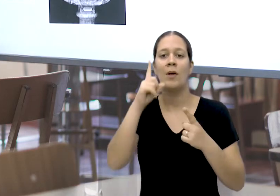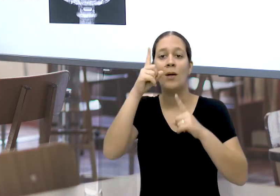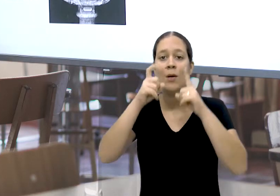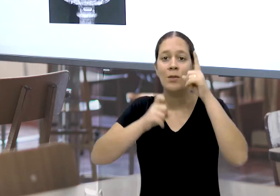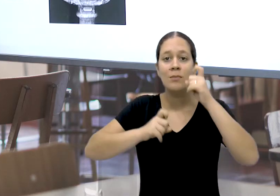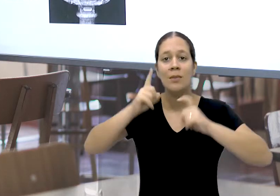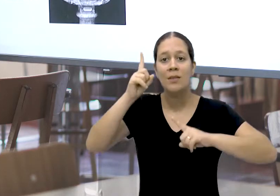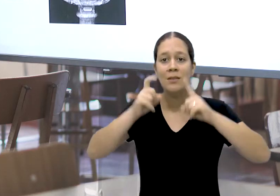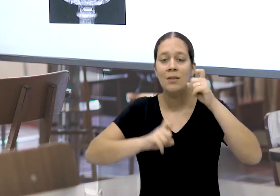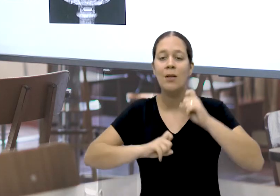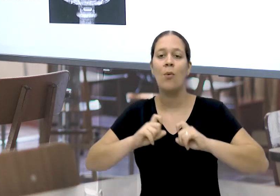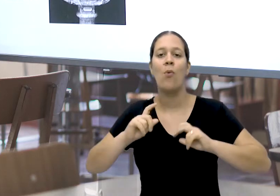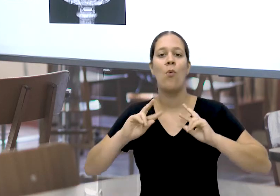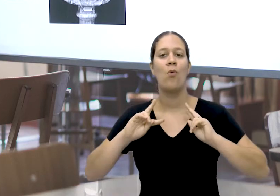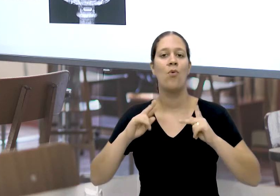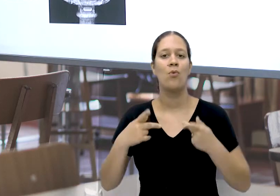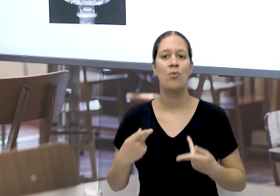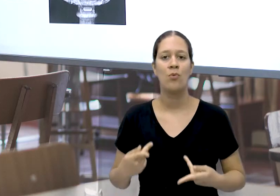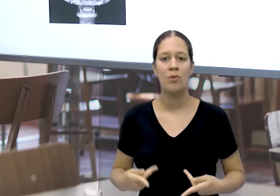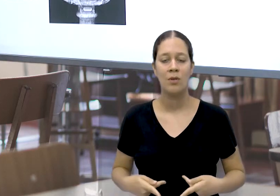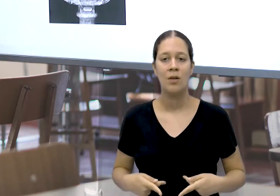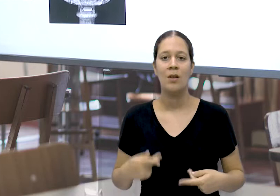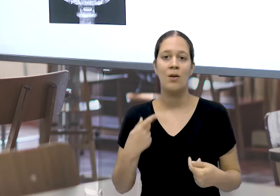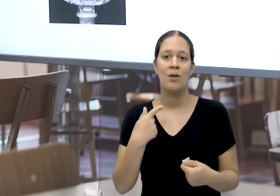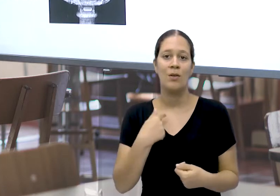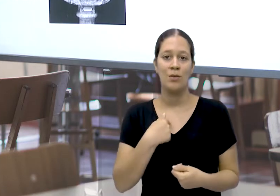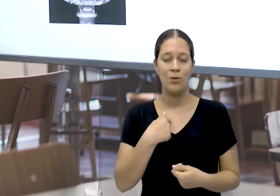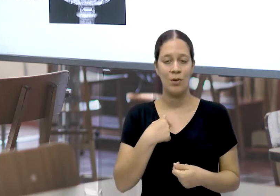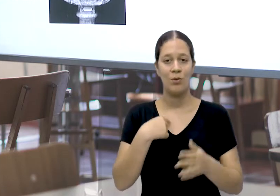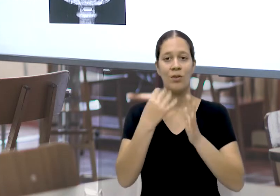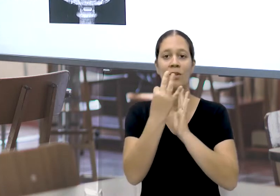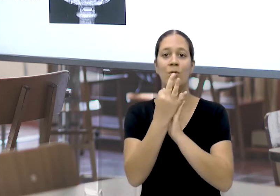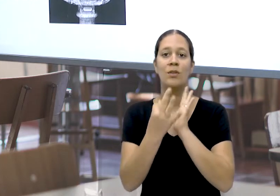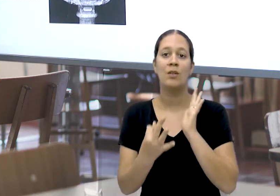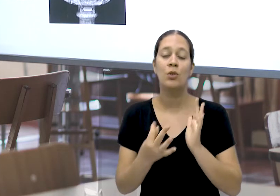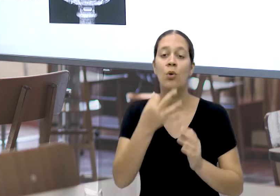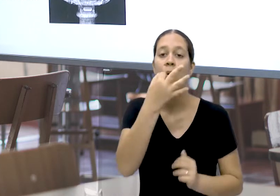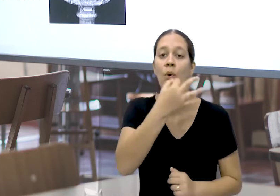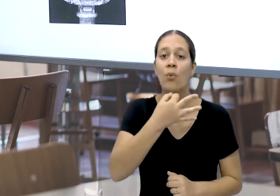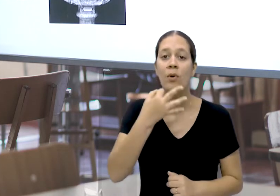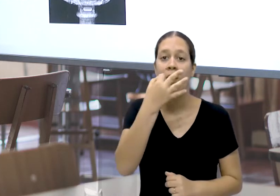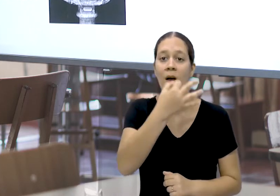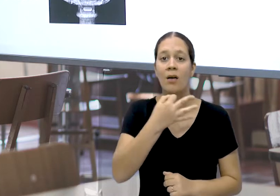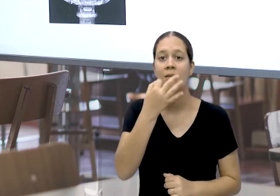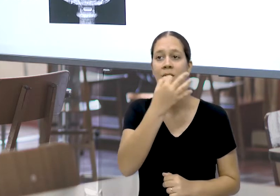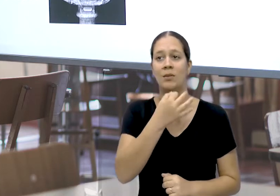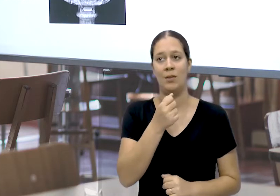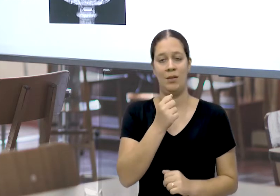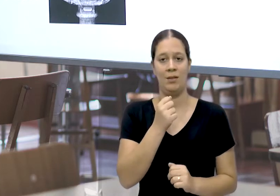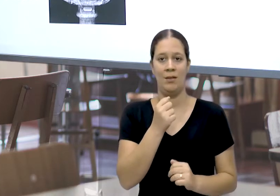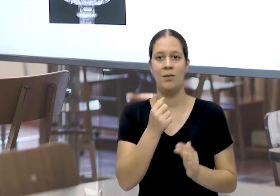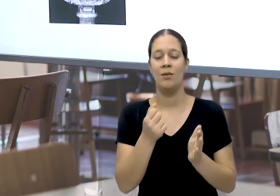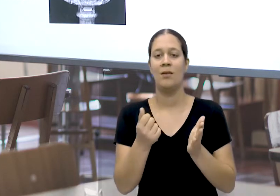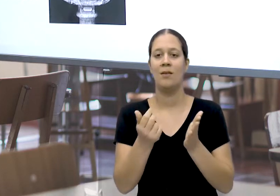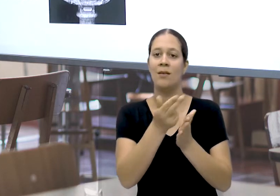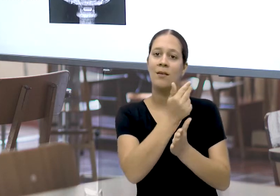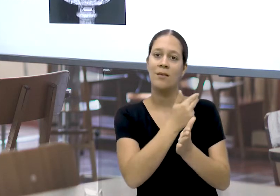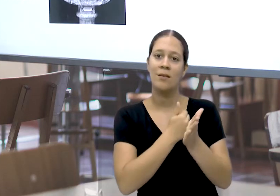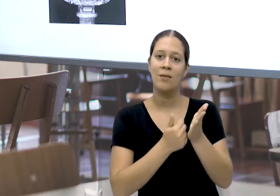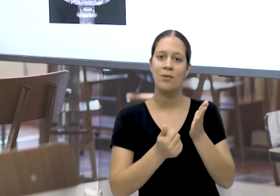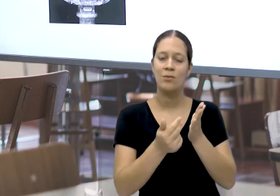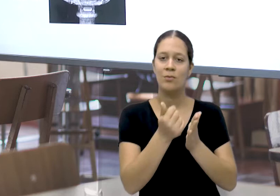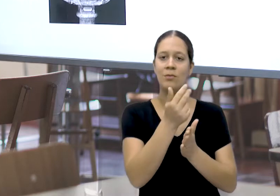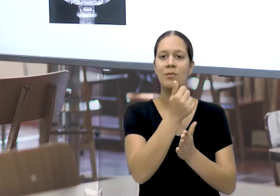olha, isso é Aristóteles, aquele filósofo grego. Quando você vê uma foto sua de sua família, aquilo é um texto. Quando eu olho para o